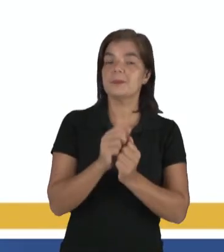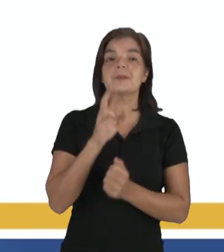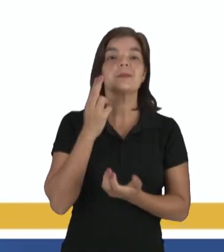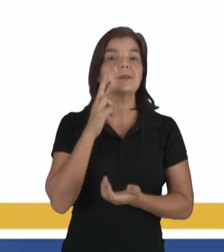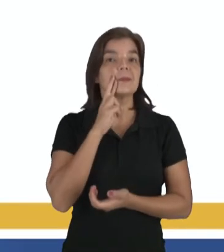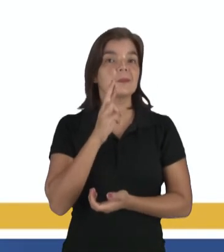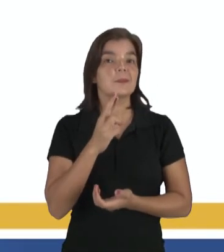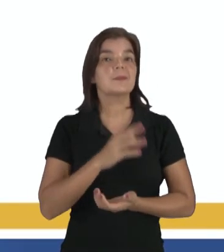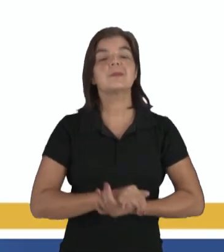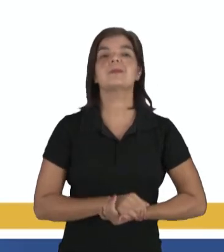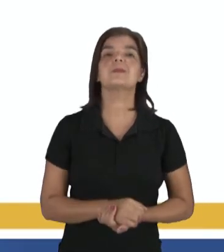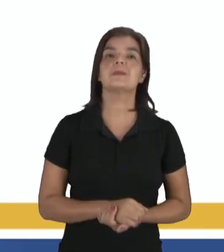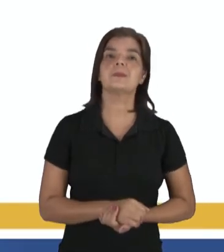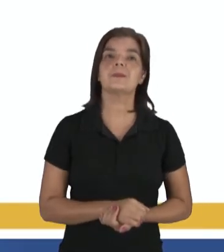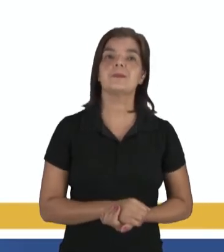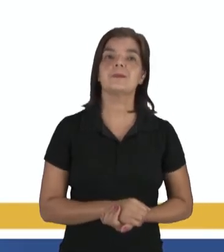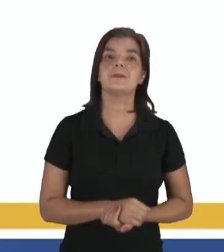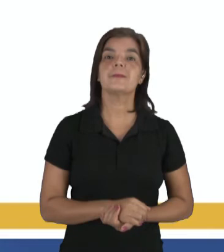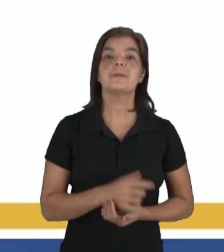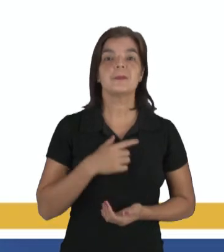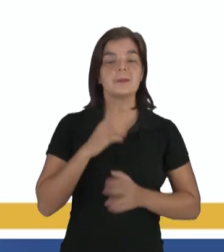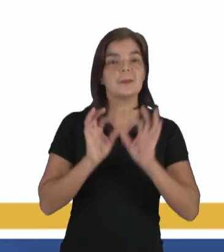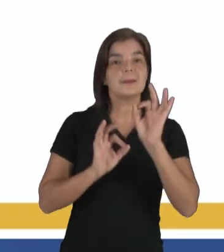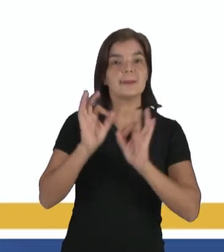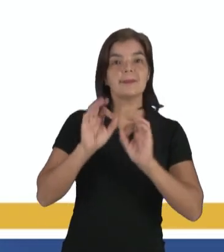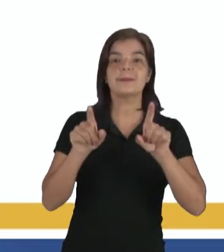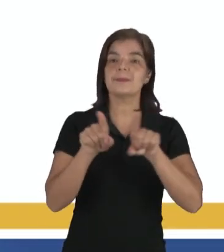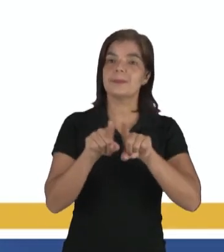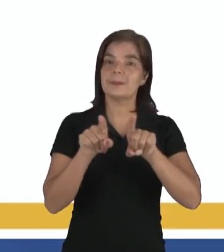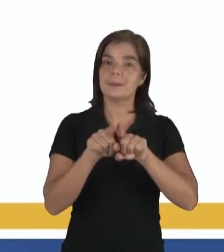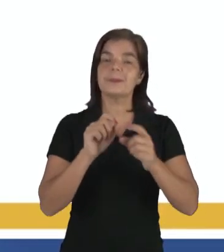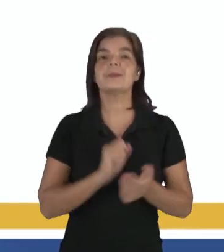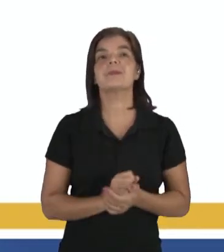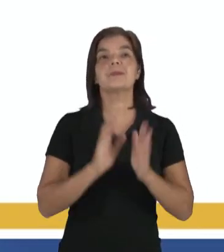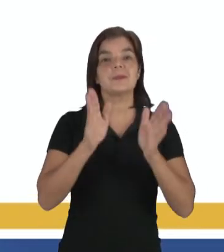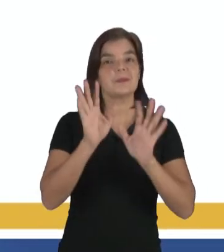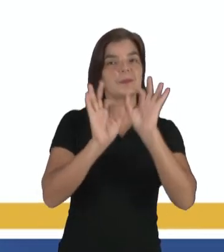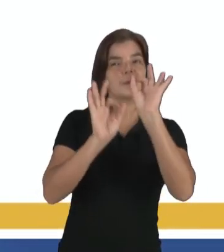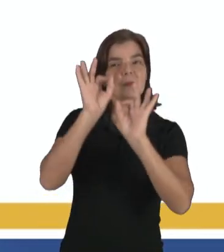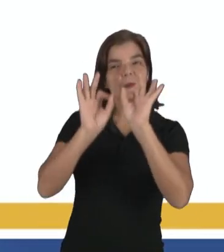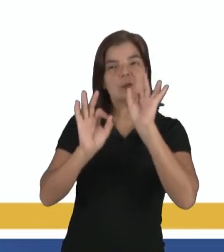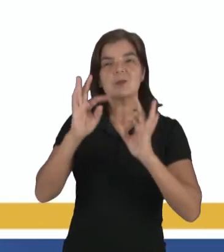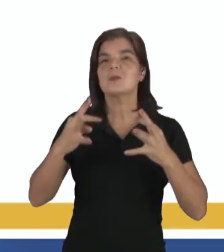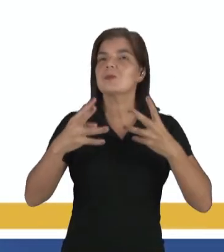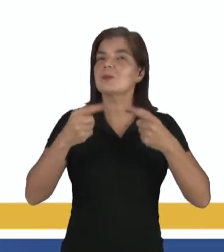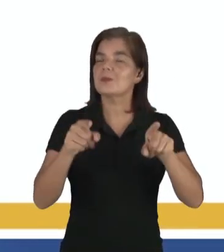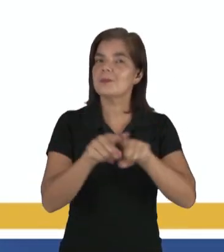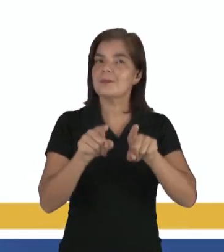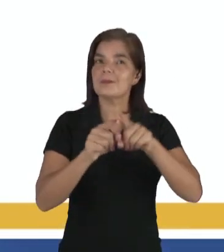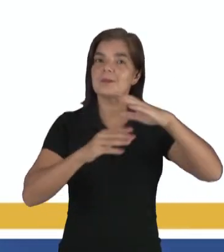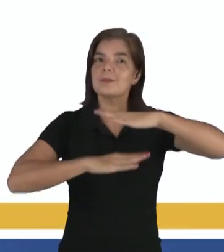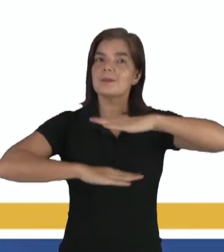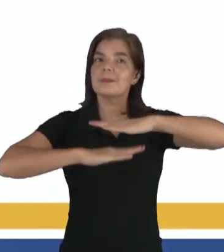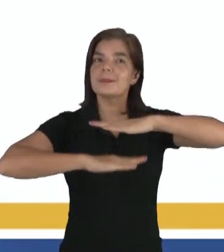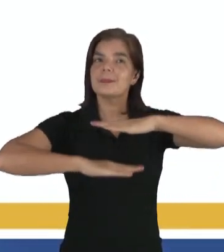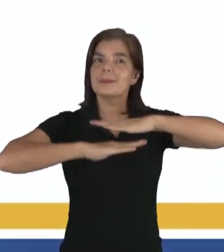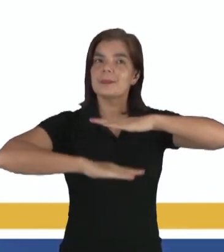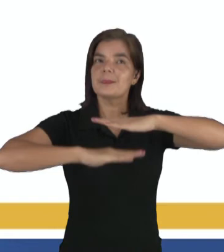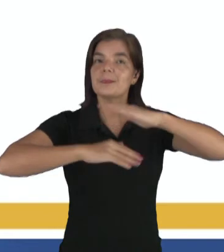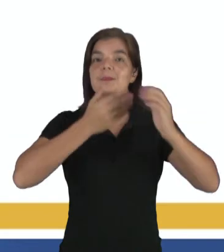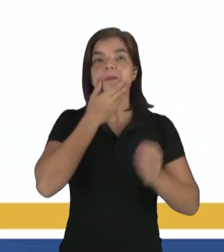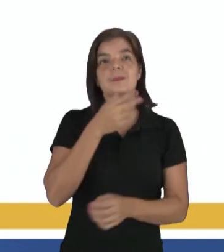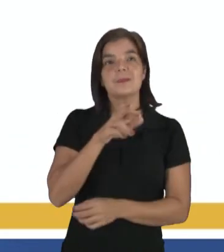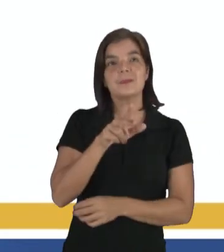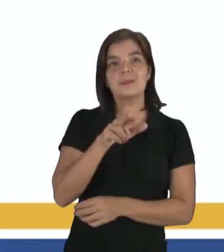vamos lá para resposta então aí a gente tem árvore né a saia no leite Rei já montada nós vemos que lá embaixo está